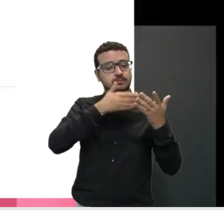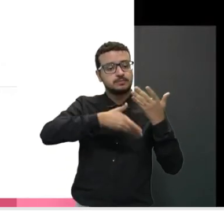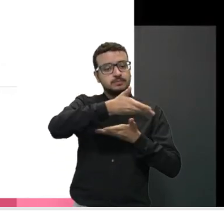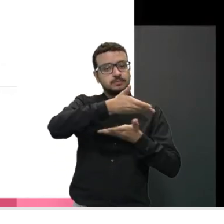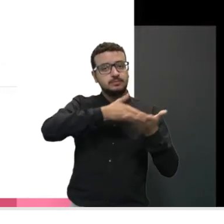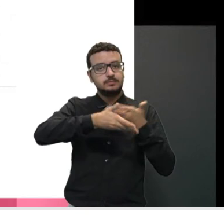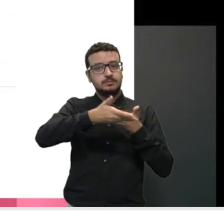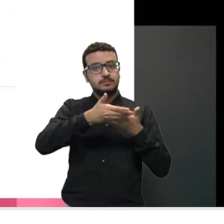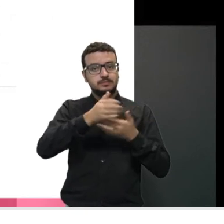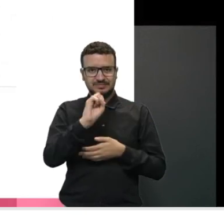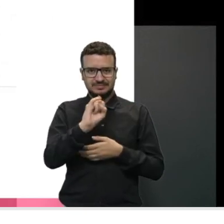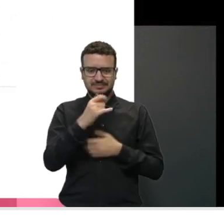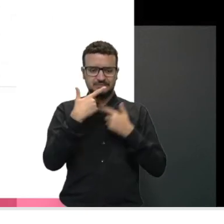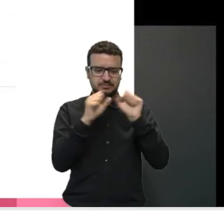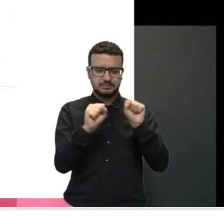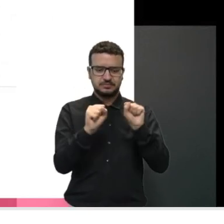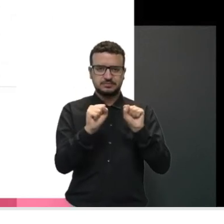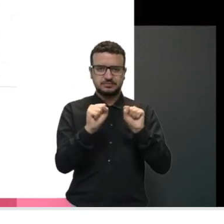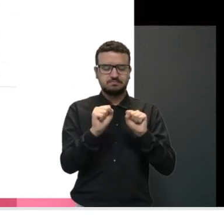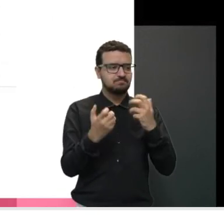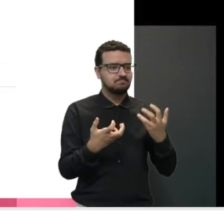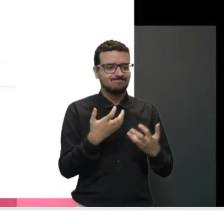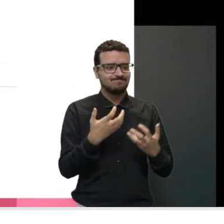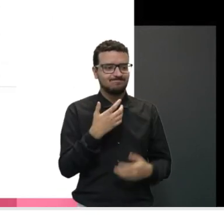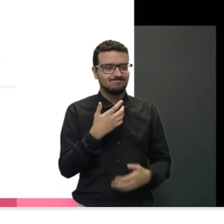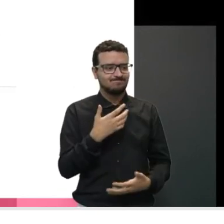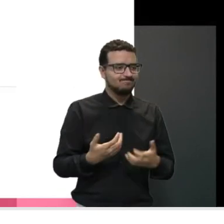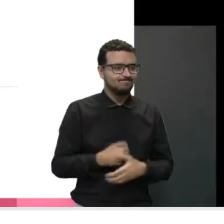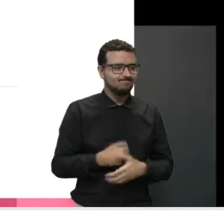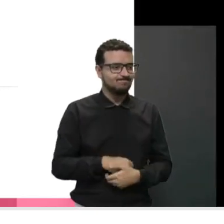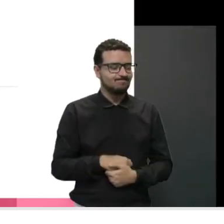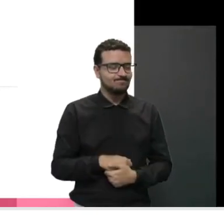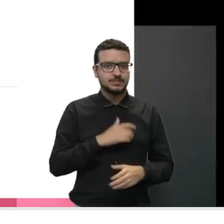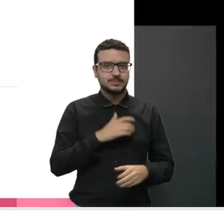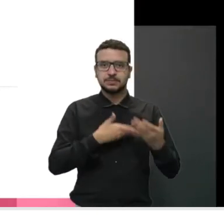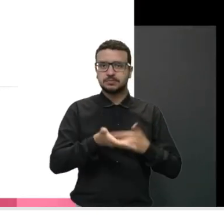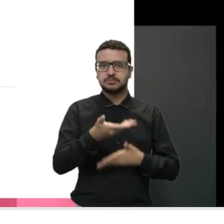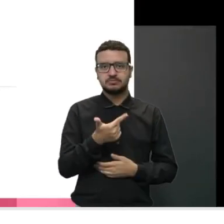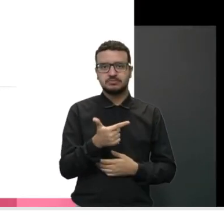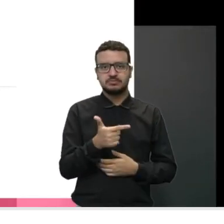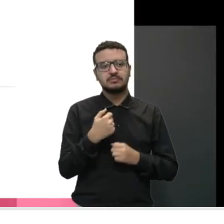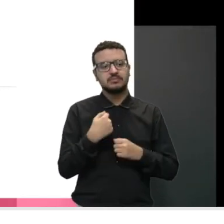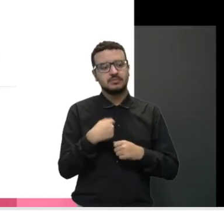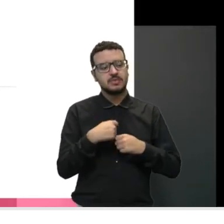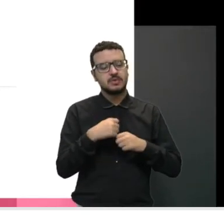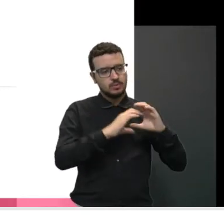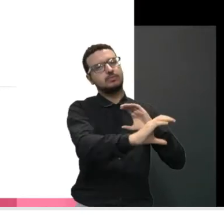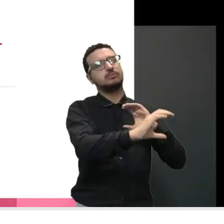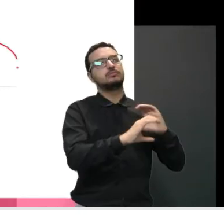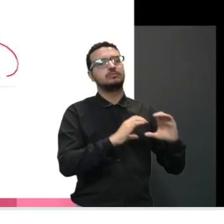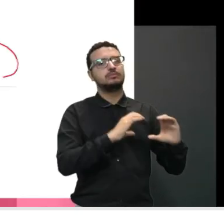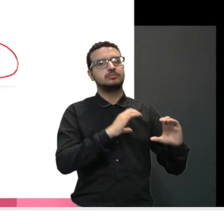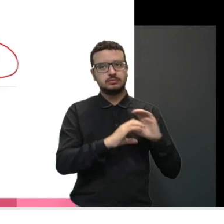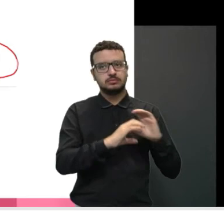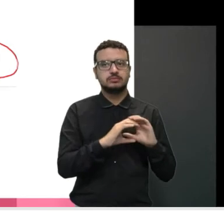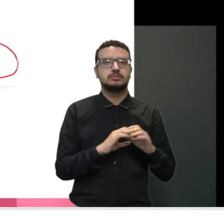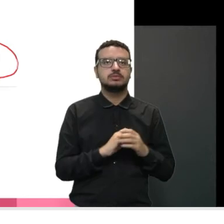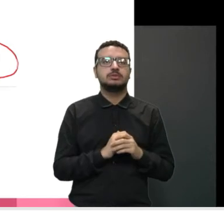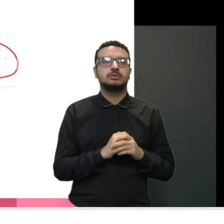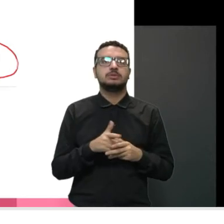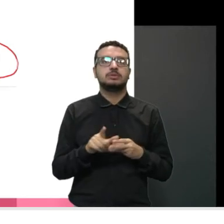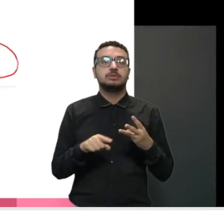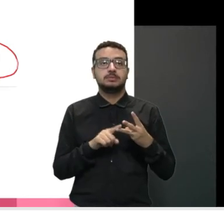barreira da comunicação. Quando a criança tem acesso, tem a língua disponível para ela, ela